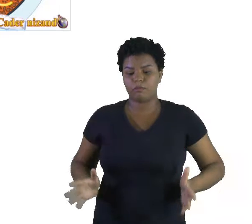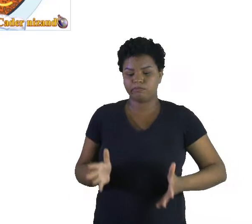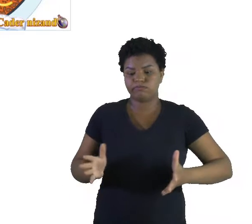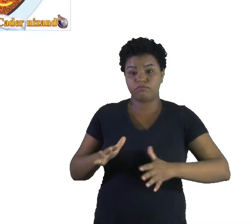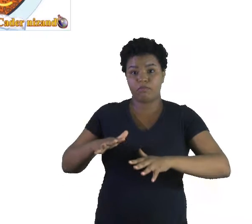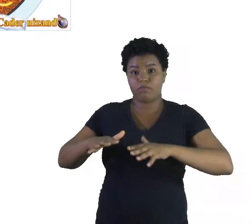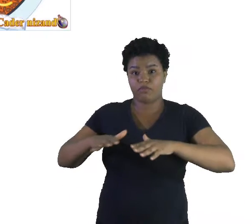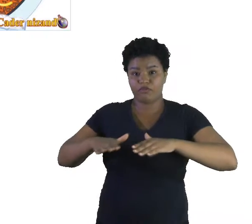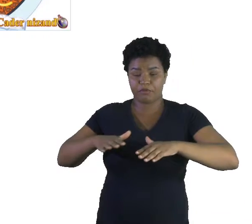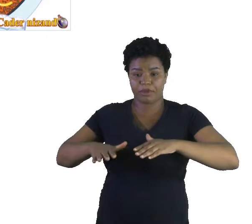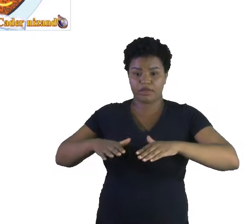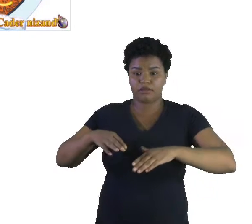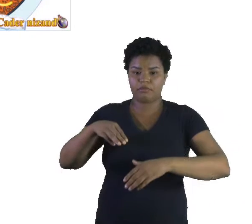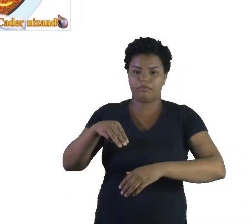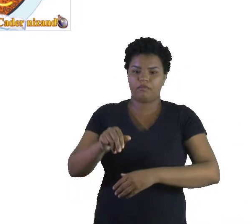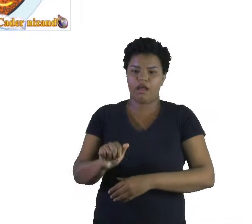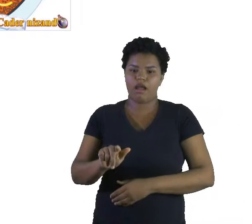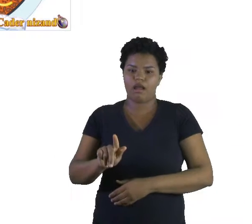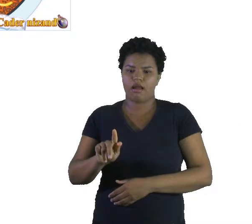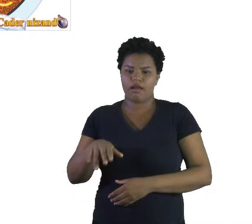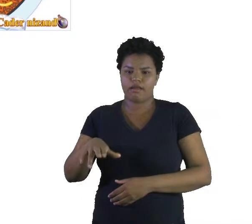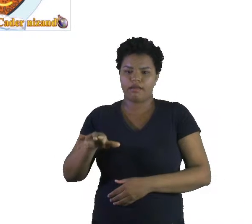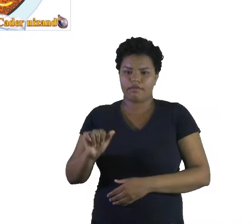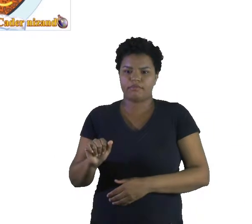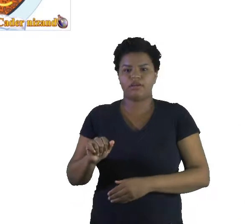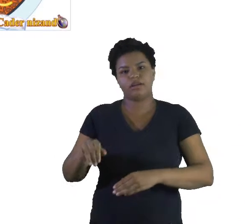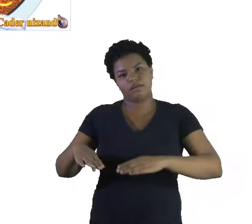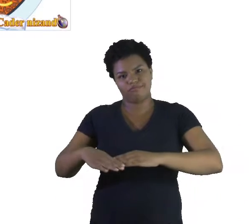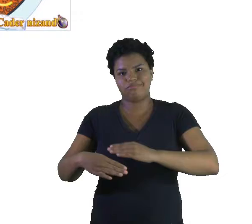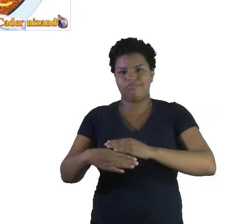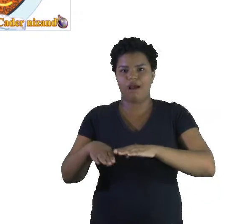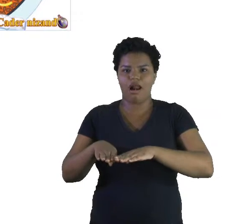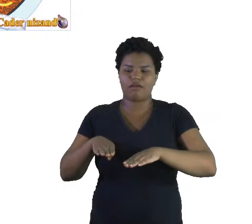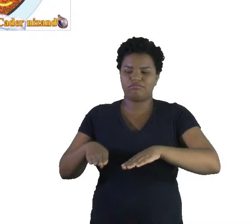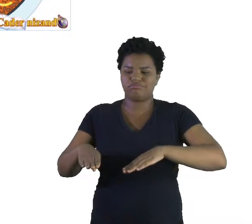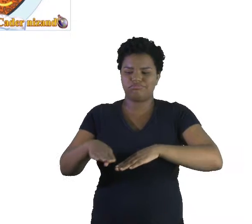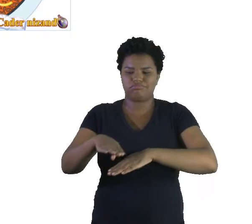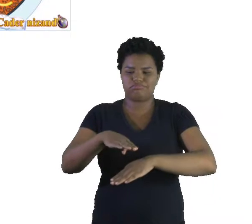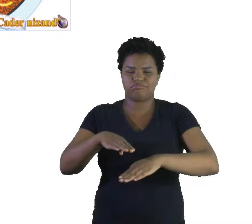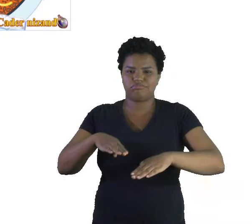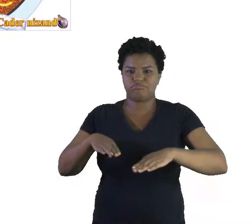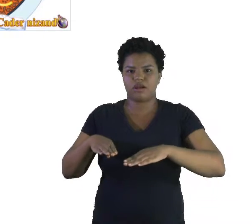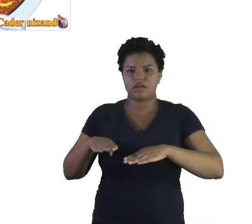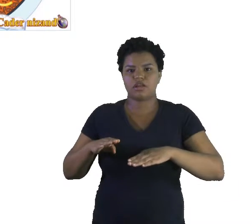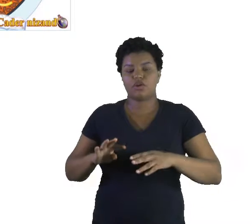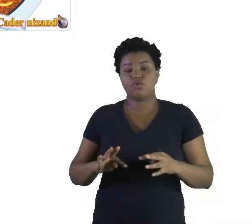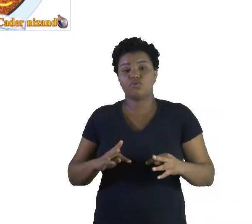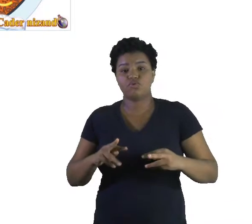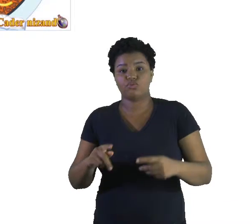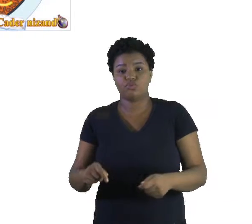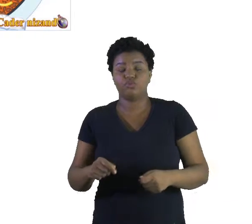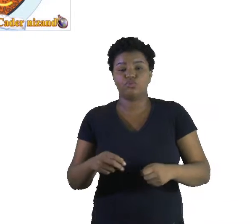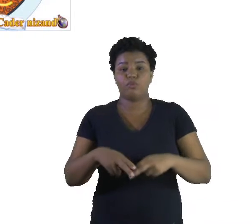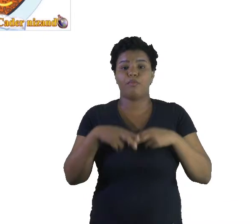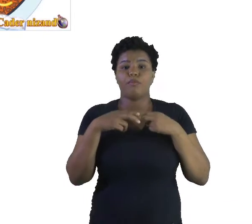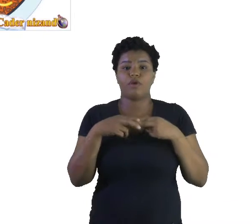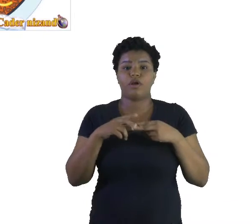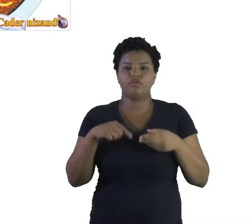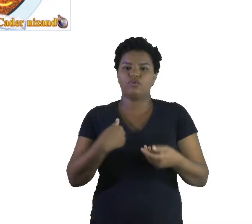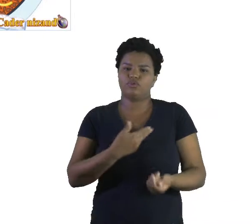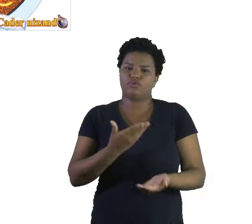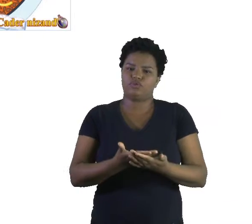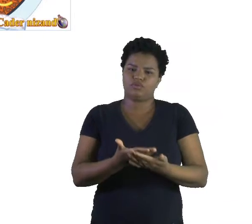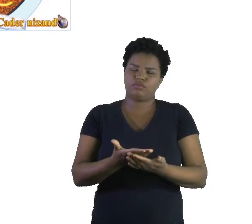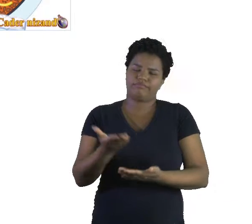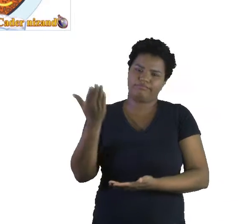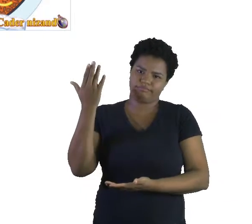magma, e, consequentemente, o movimento das placas tectônicas. Tudo se deve ao que nós estudamos em aulas anteriores,